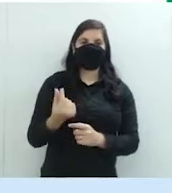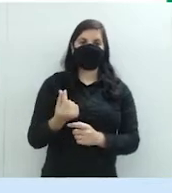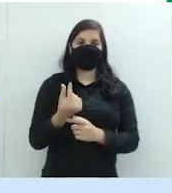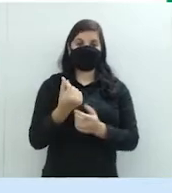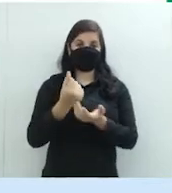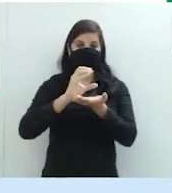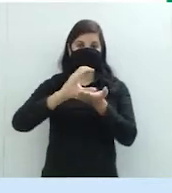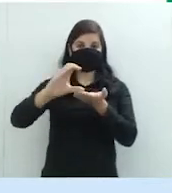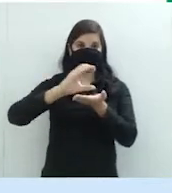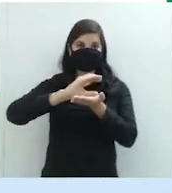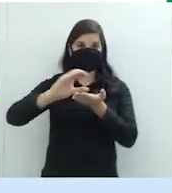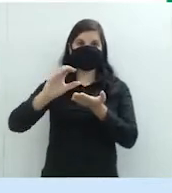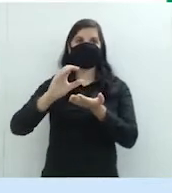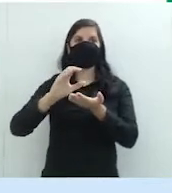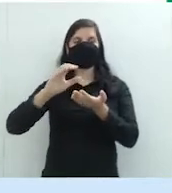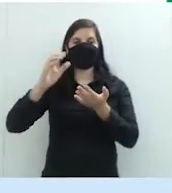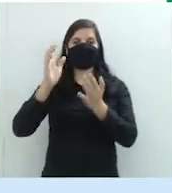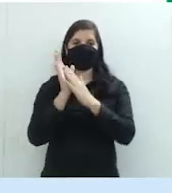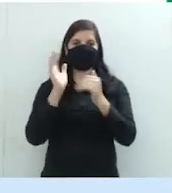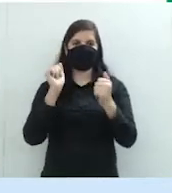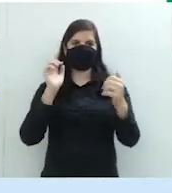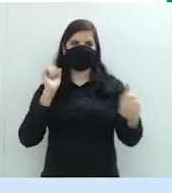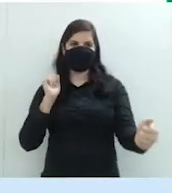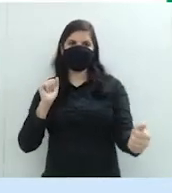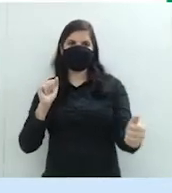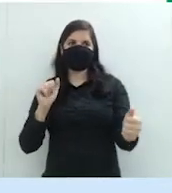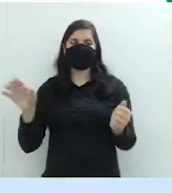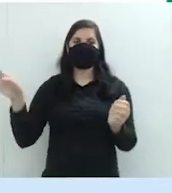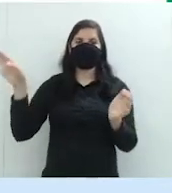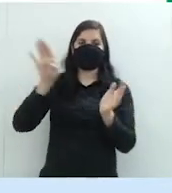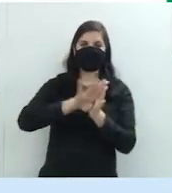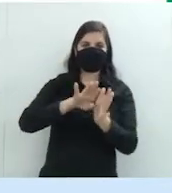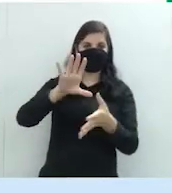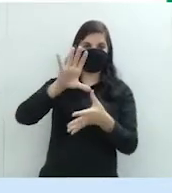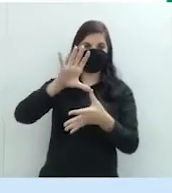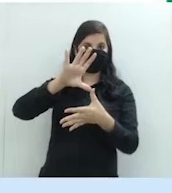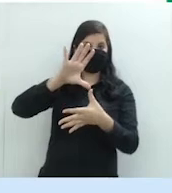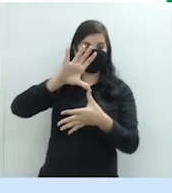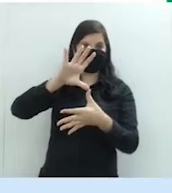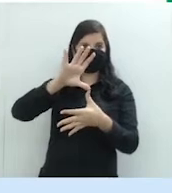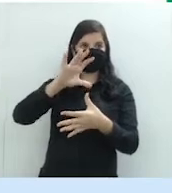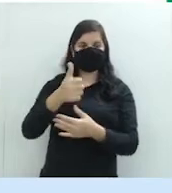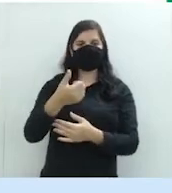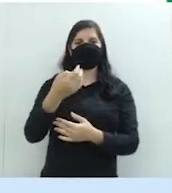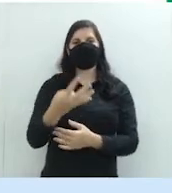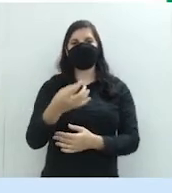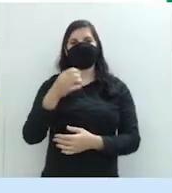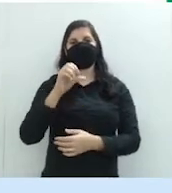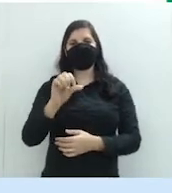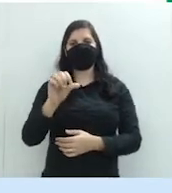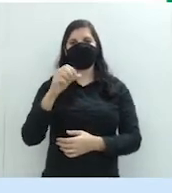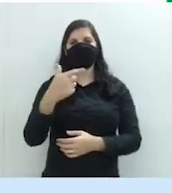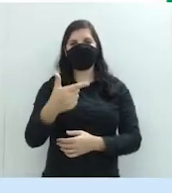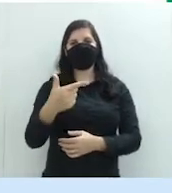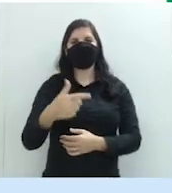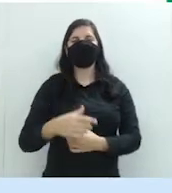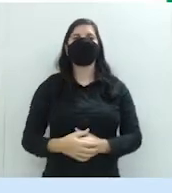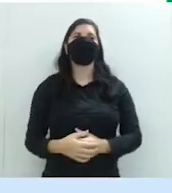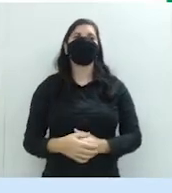Colombo, financiado pela coroa espanhola, chegou à América em